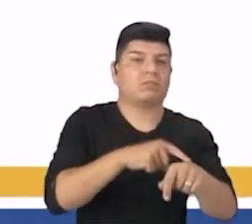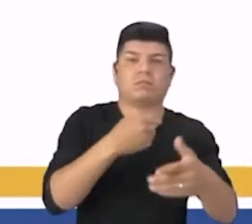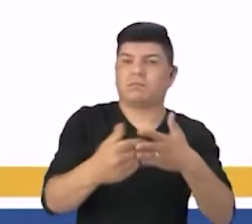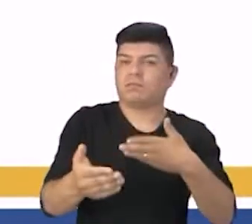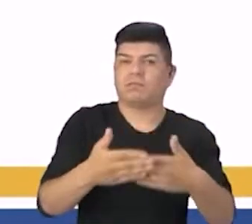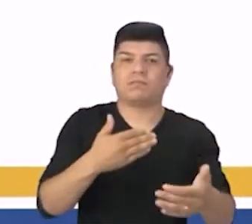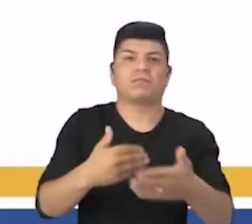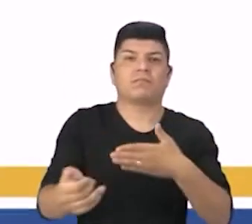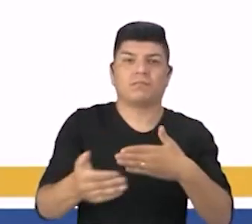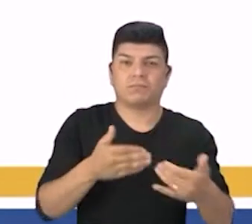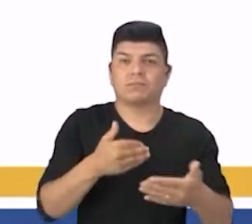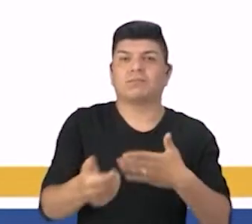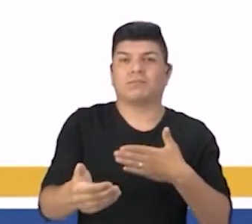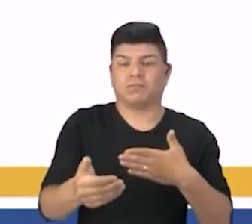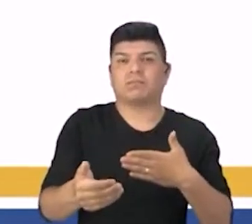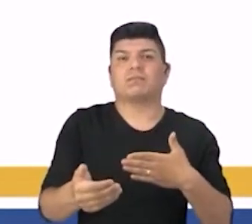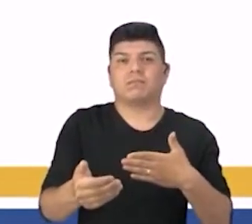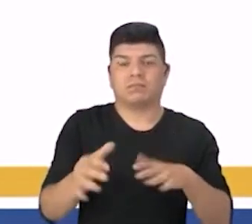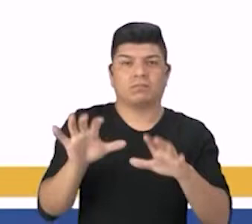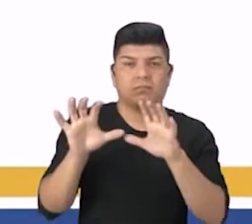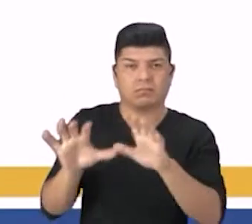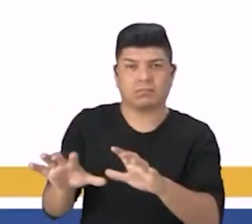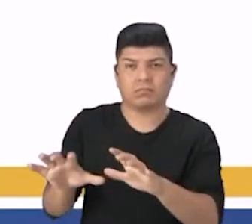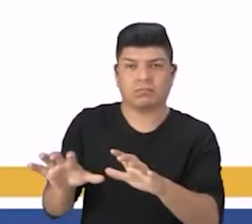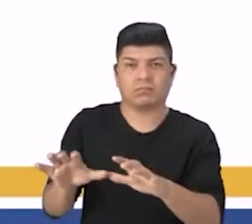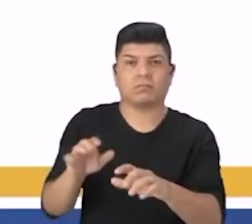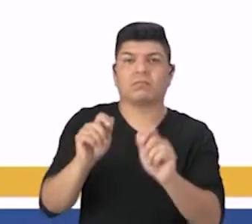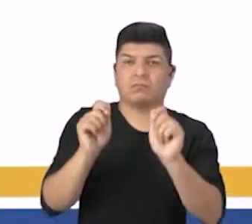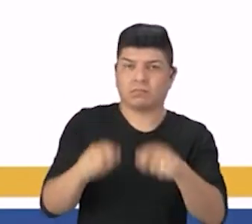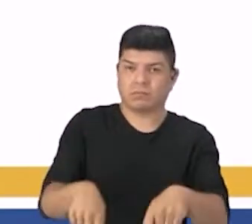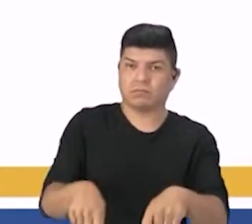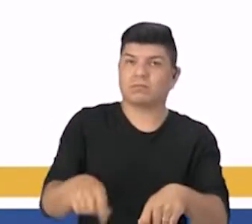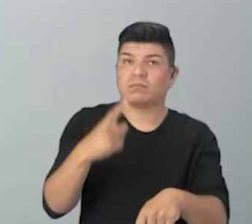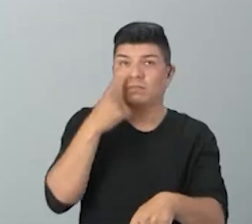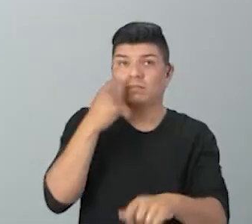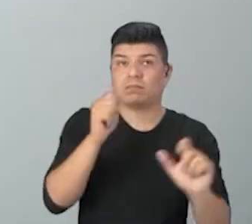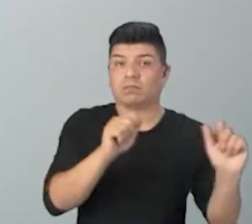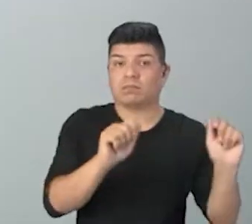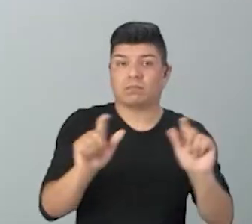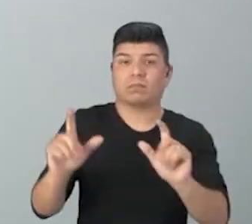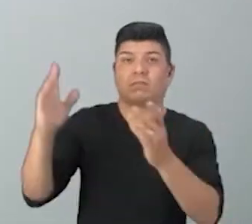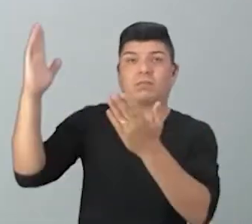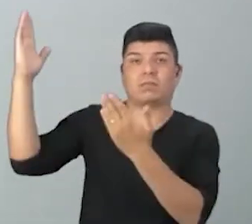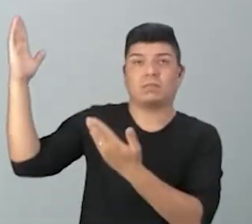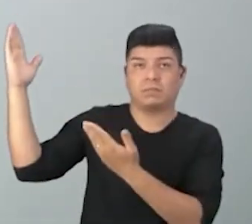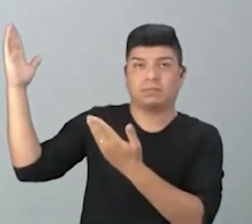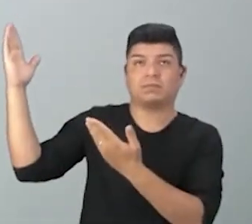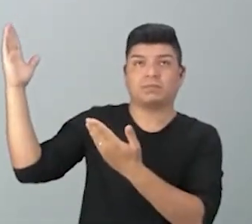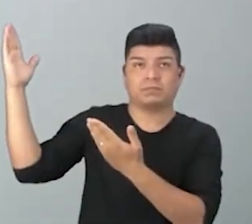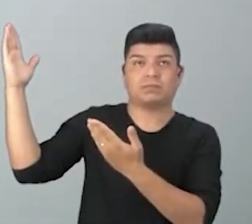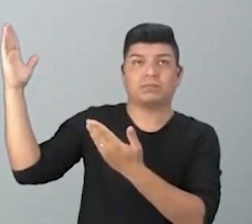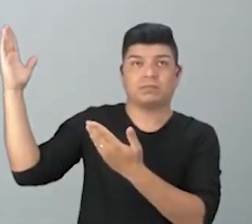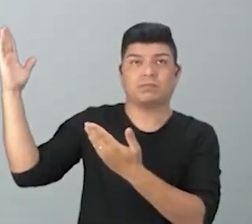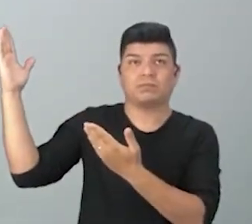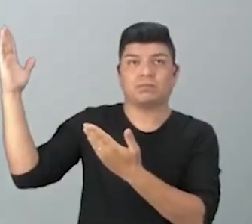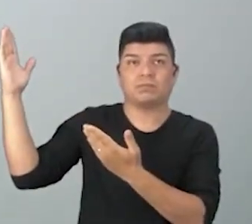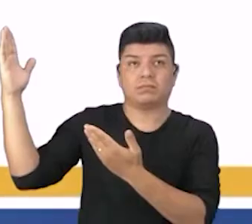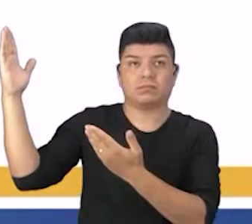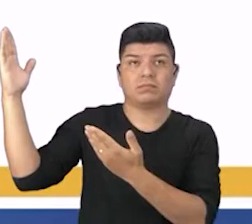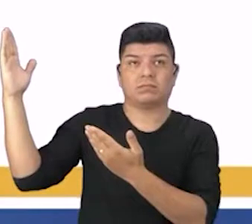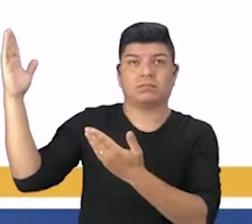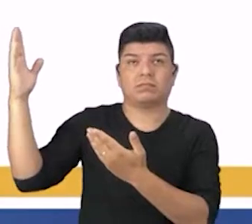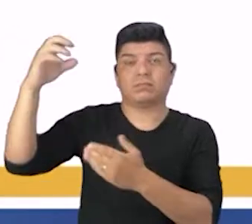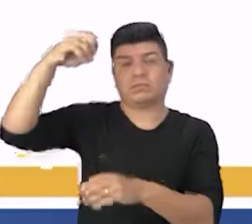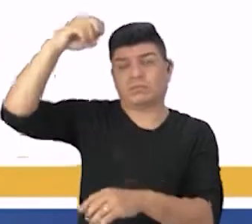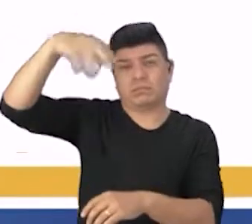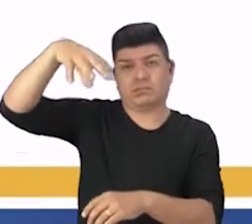momento então isso aí é uma das Boa tarde veja aí na ilustração você tem um trator tem um